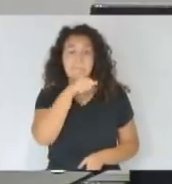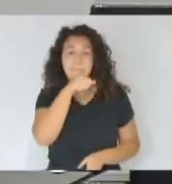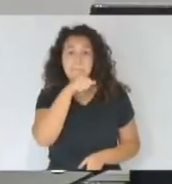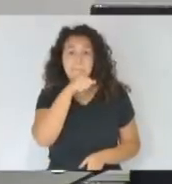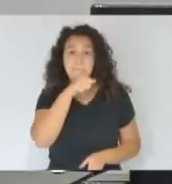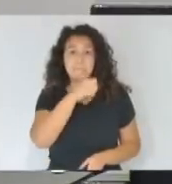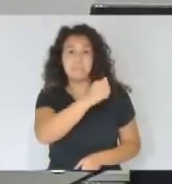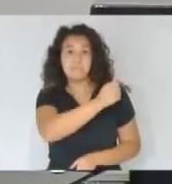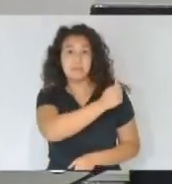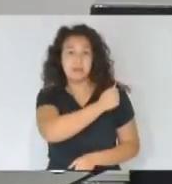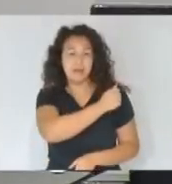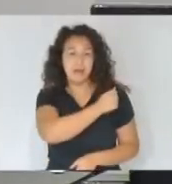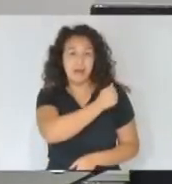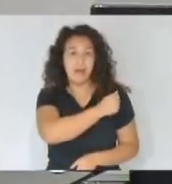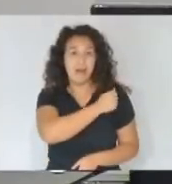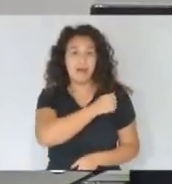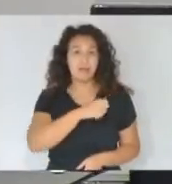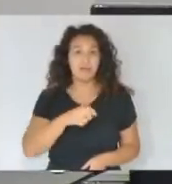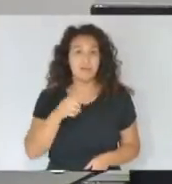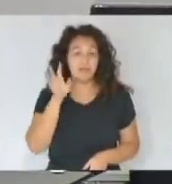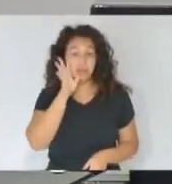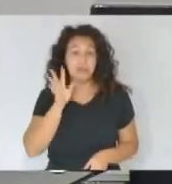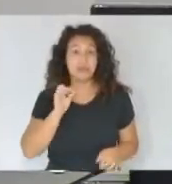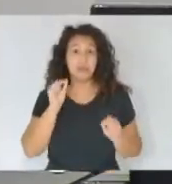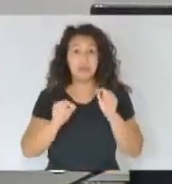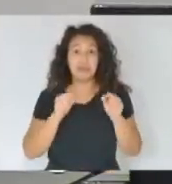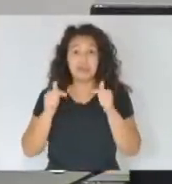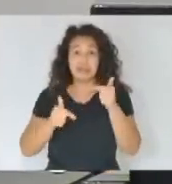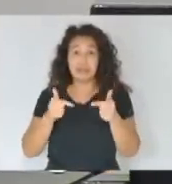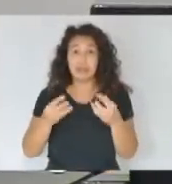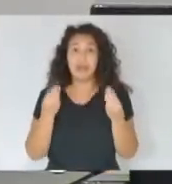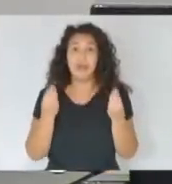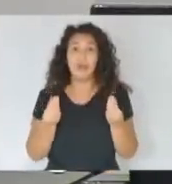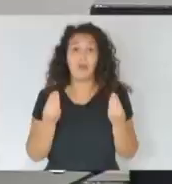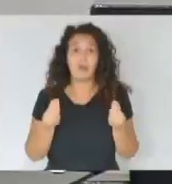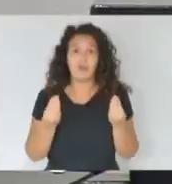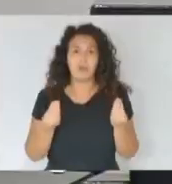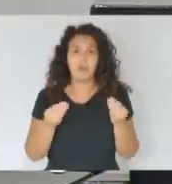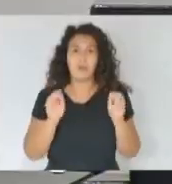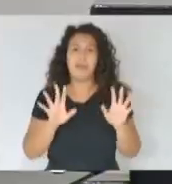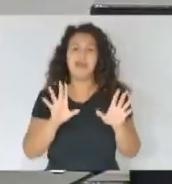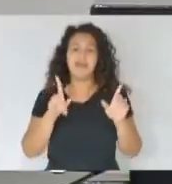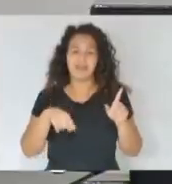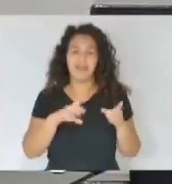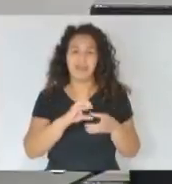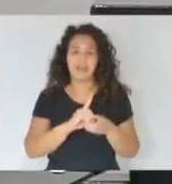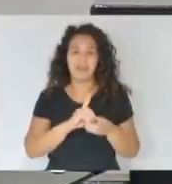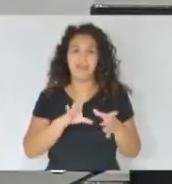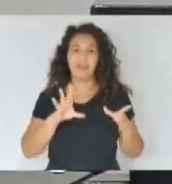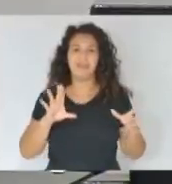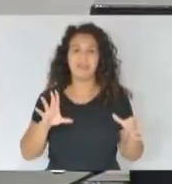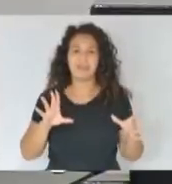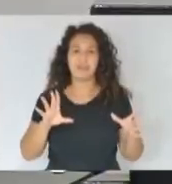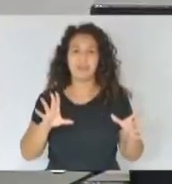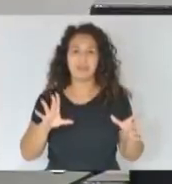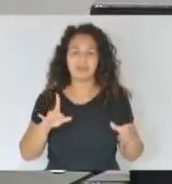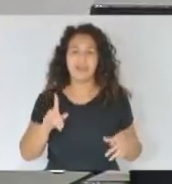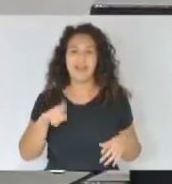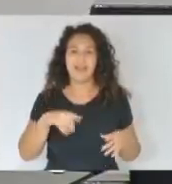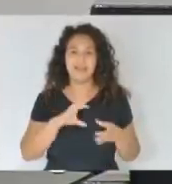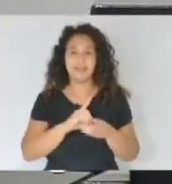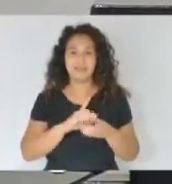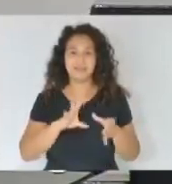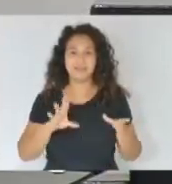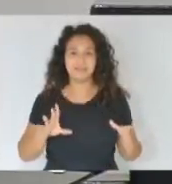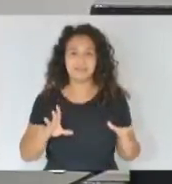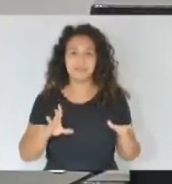dia, porque não vão conseguir trabalhar, vão ter que dar um jeito. Mas isso é democracia. Isso é democracia. Também